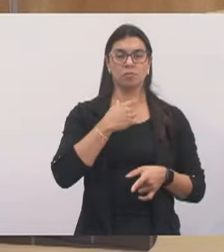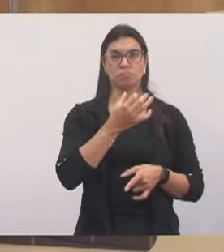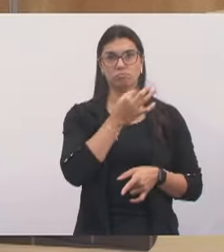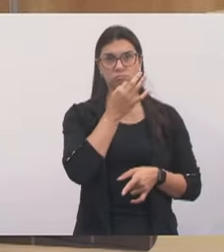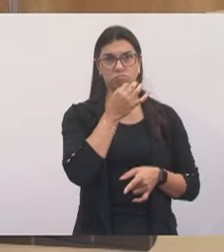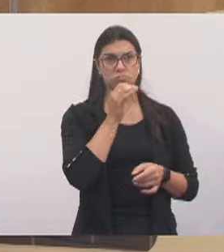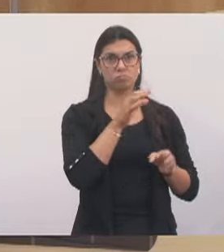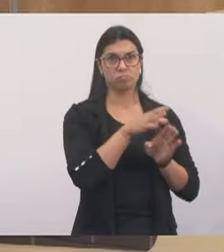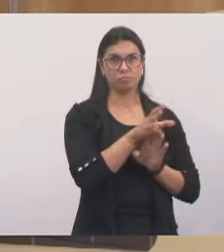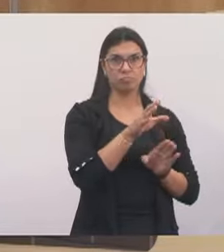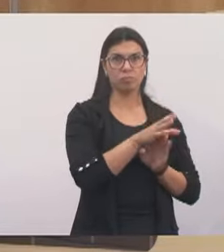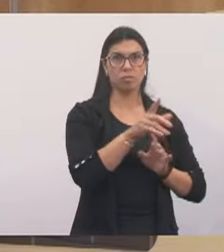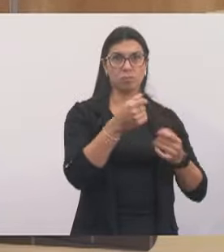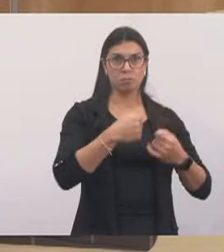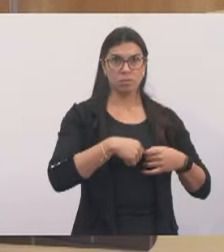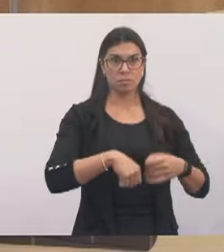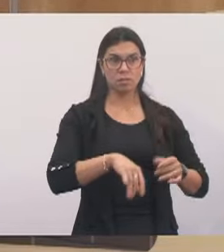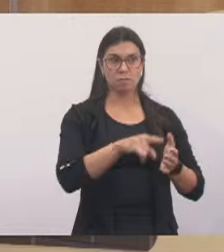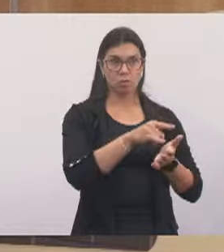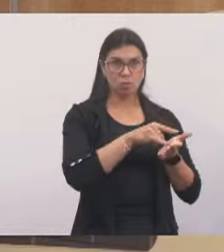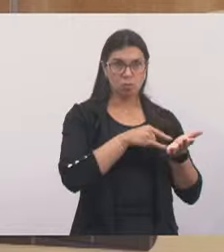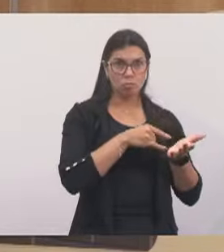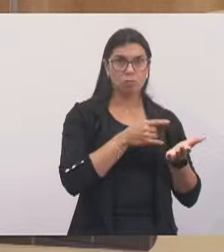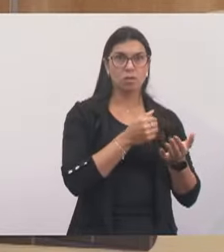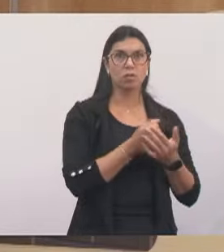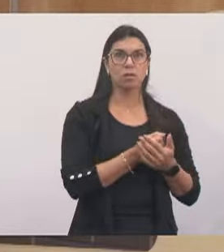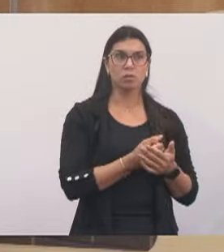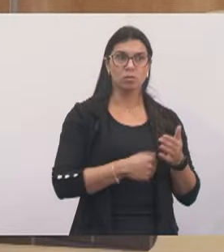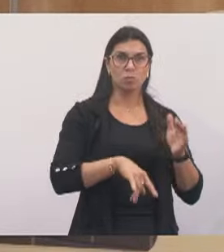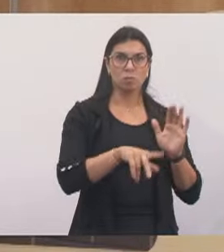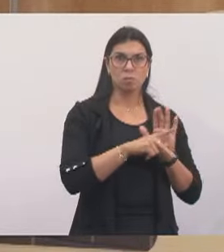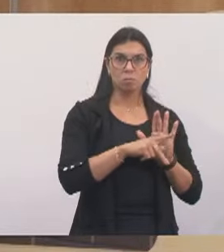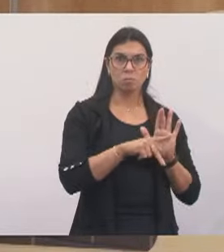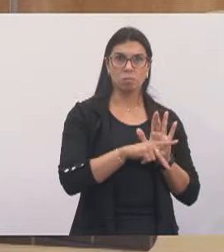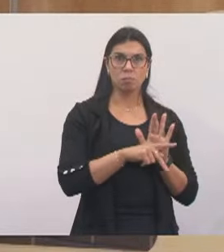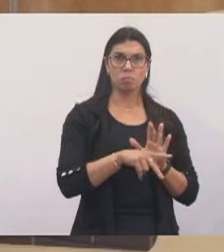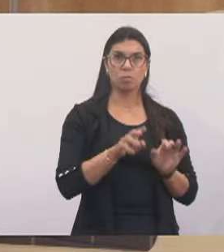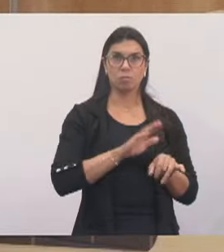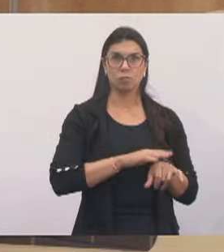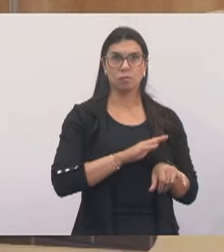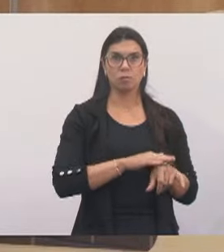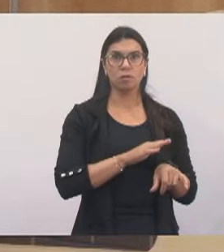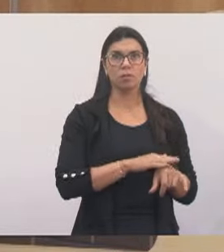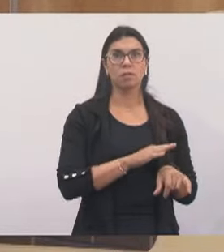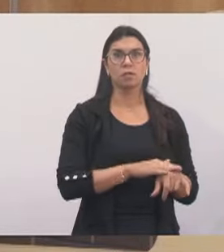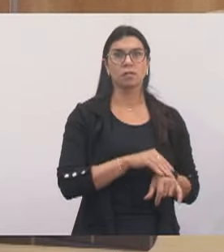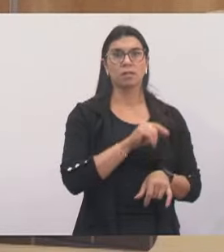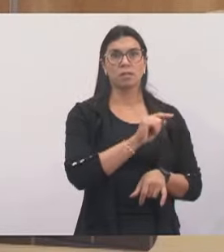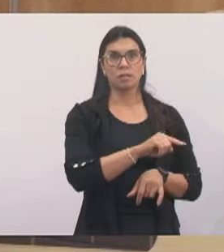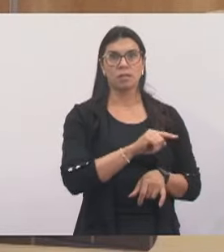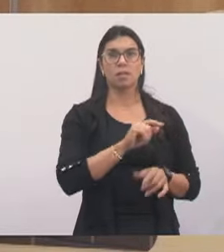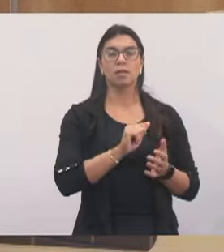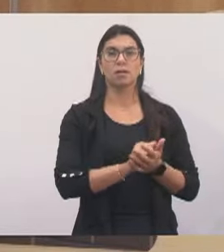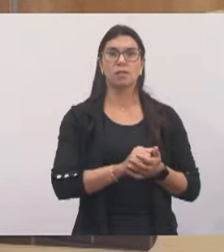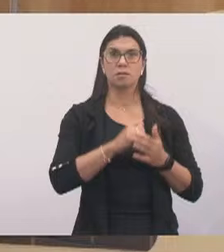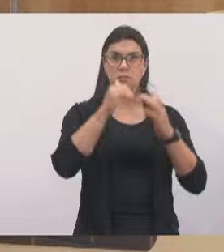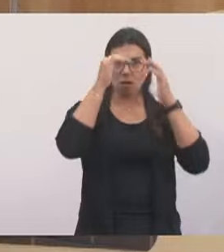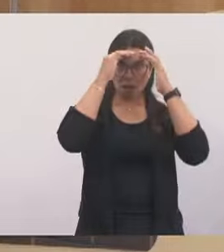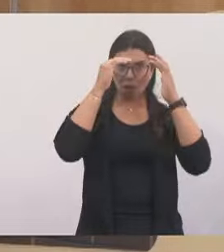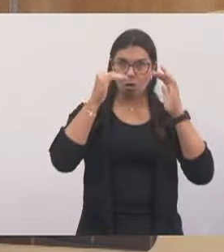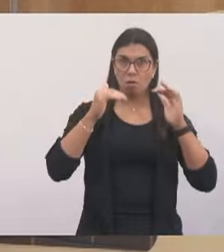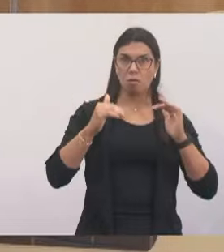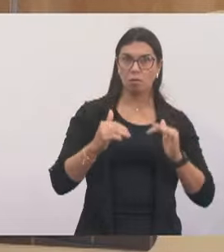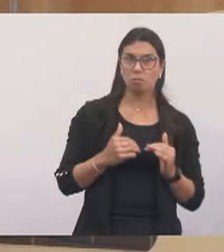orientação no sentido de regularização, no caso da documentação, ele seguiu realmente à risca, tá? No final de dezembro